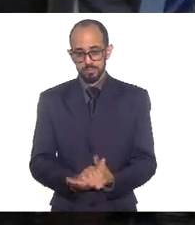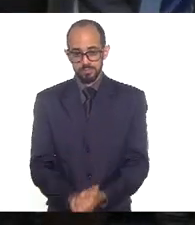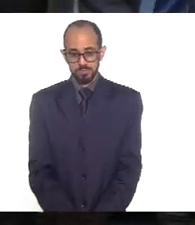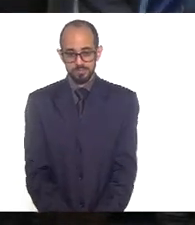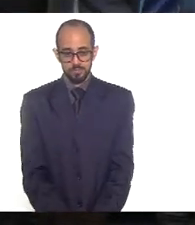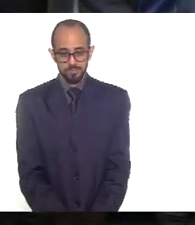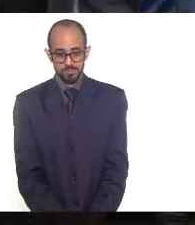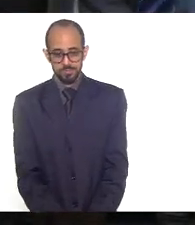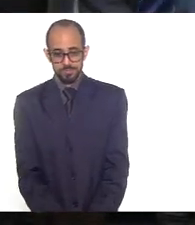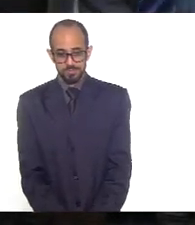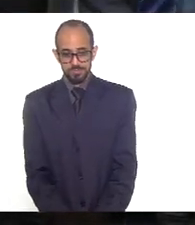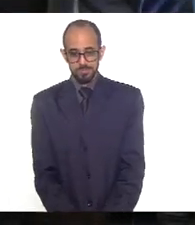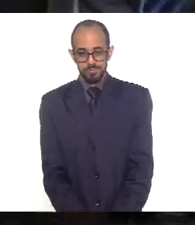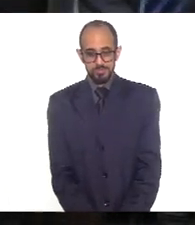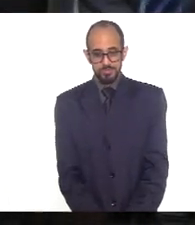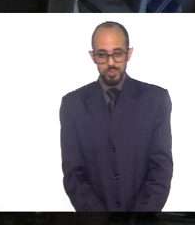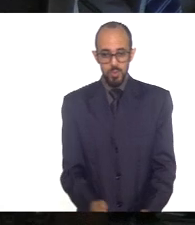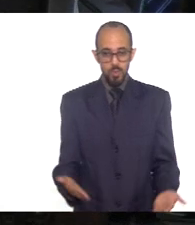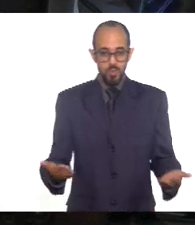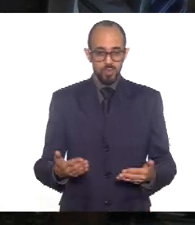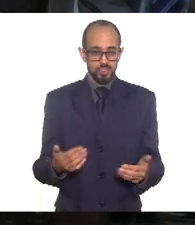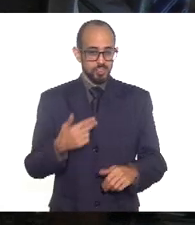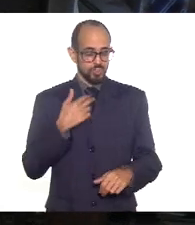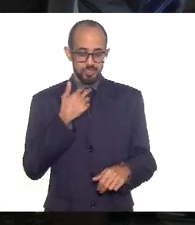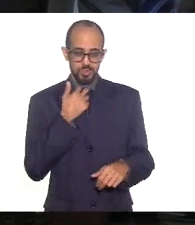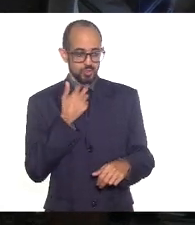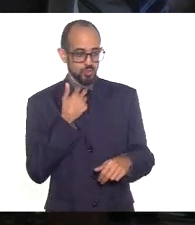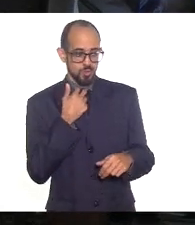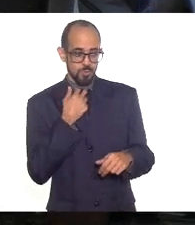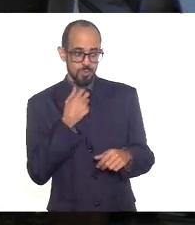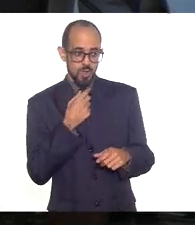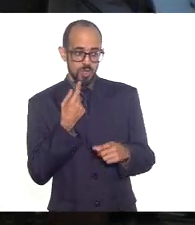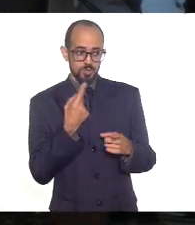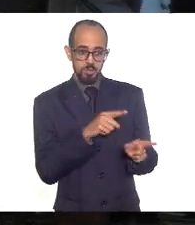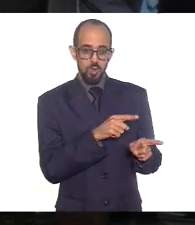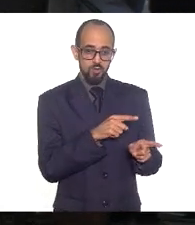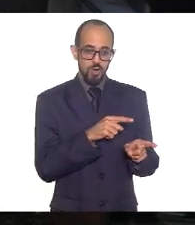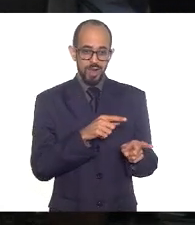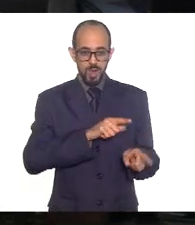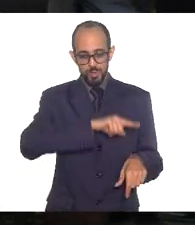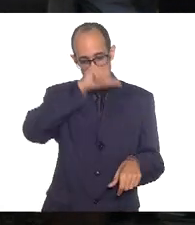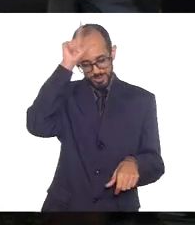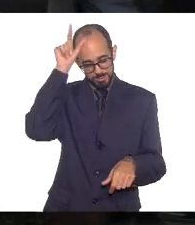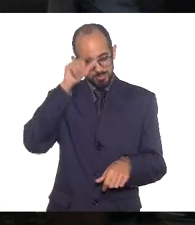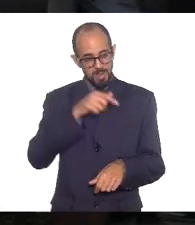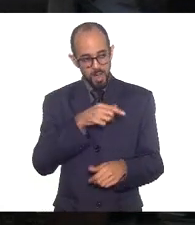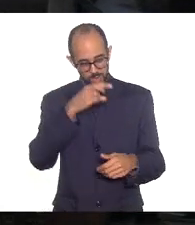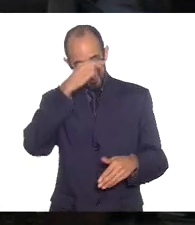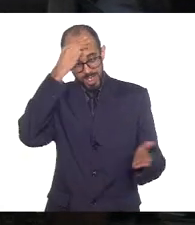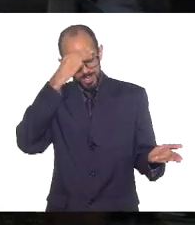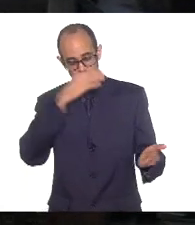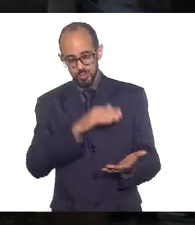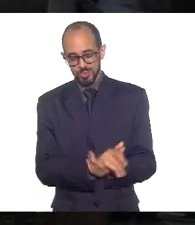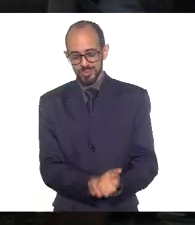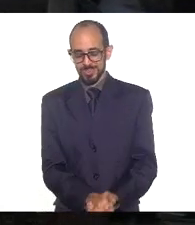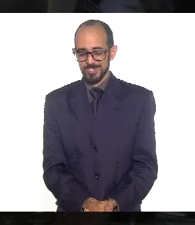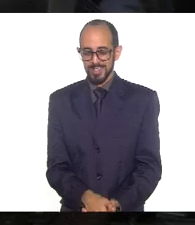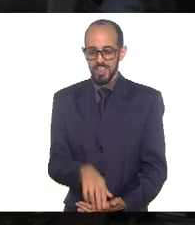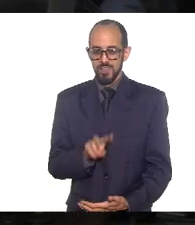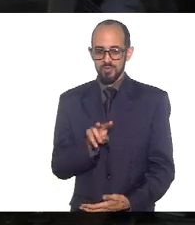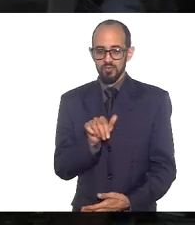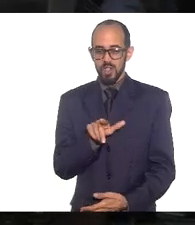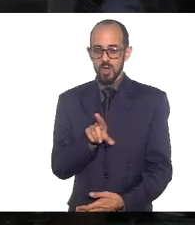e hoje lá no podemos encontrar e ao Deputado Luiz Paulo em março pela comissão de agricultura Deputado Val do Ceasa